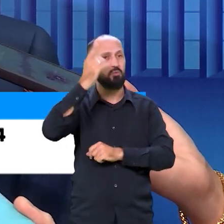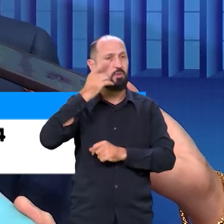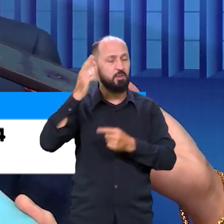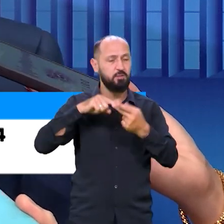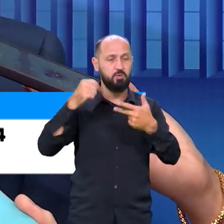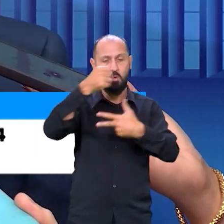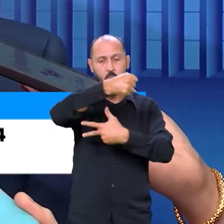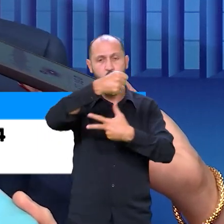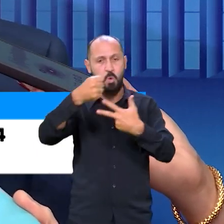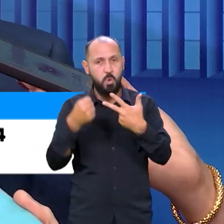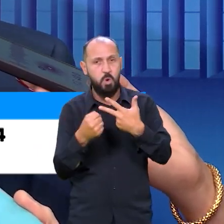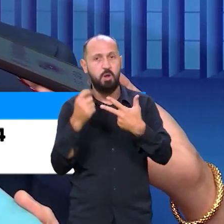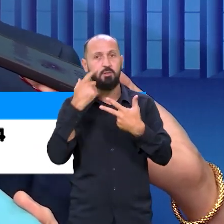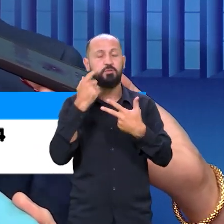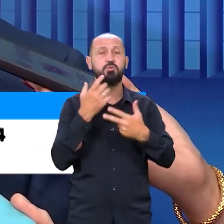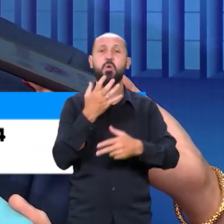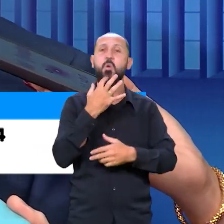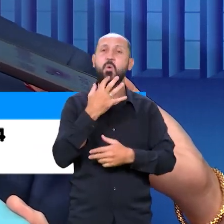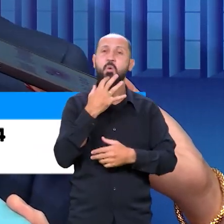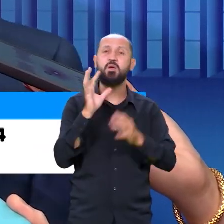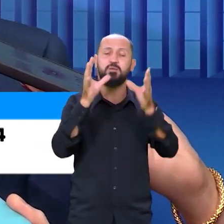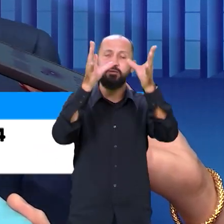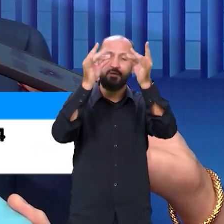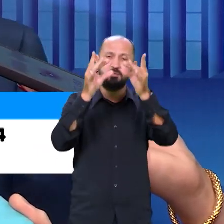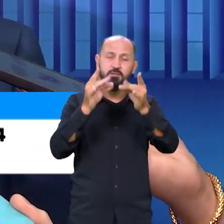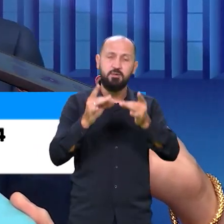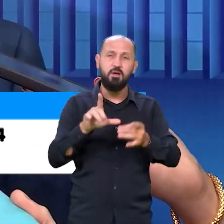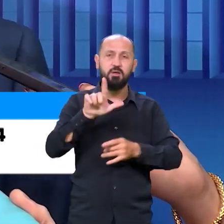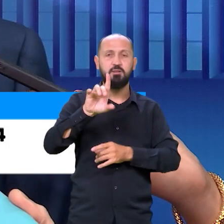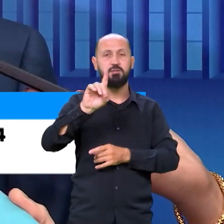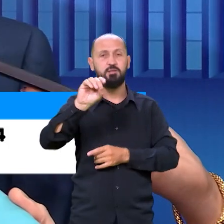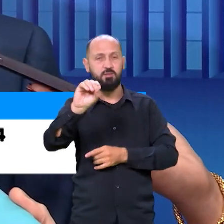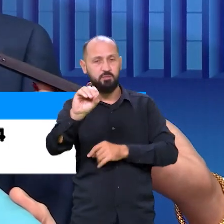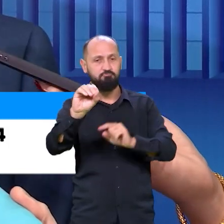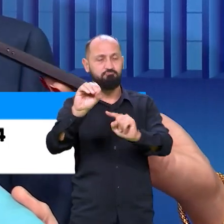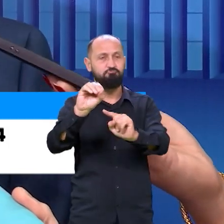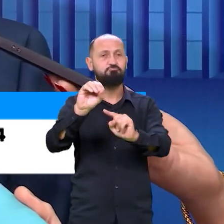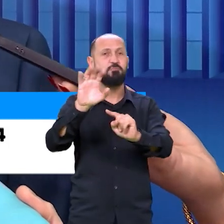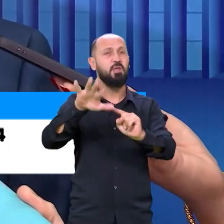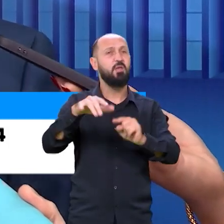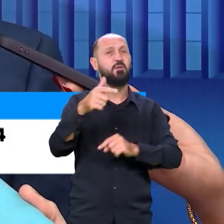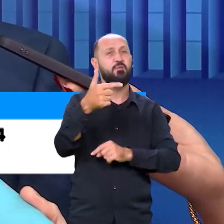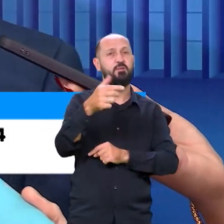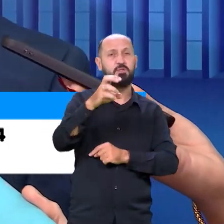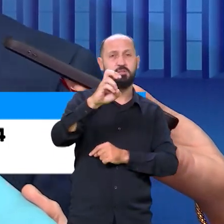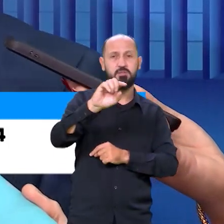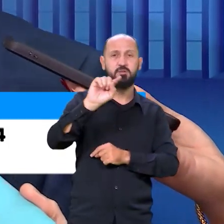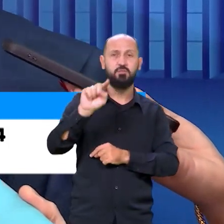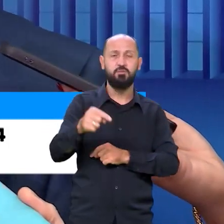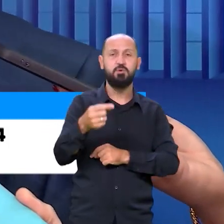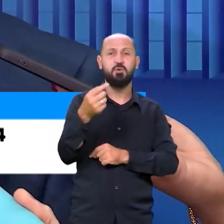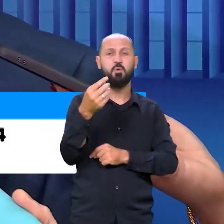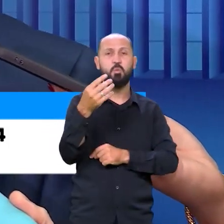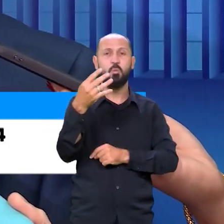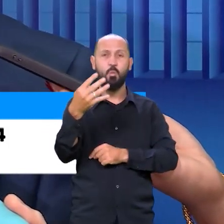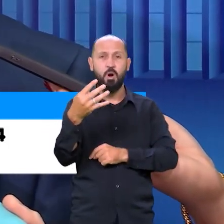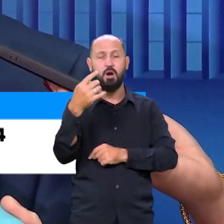dos deputados, dos poderes, de conhecerem a LDO, que são